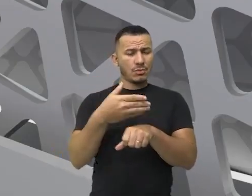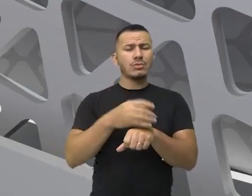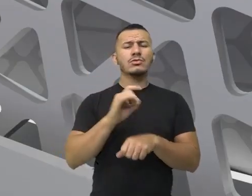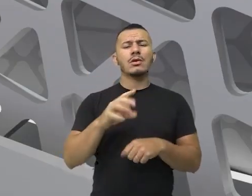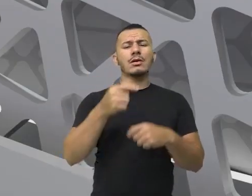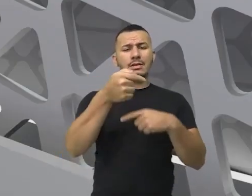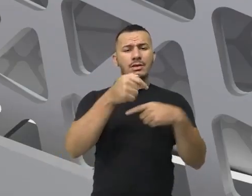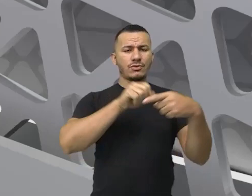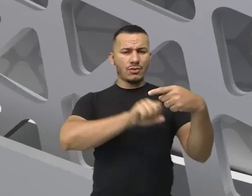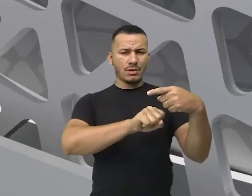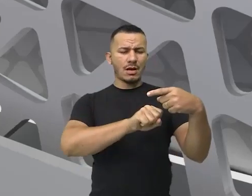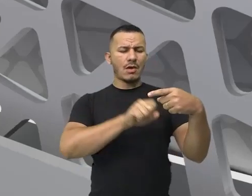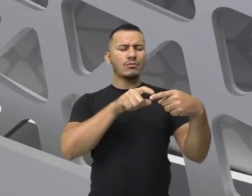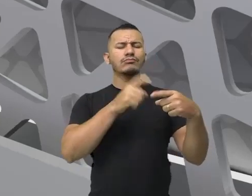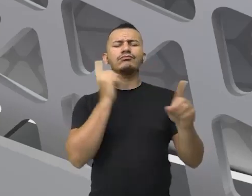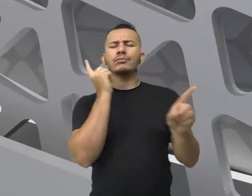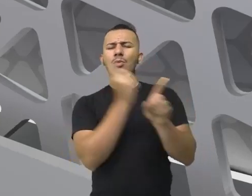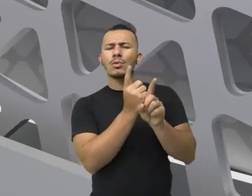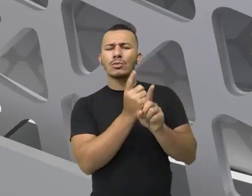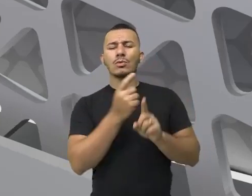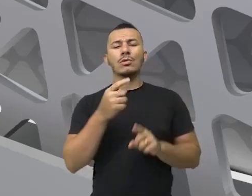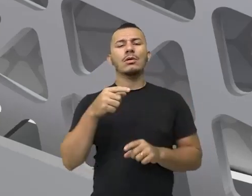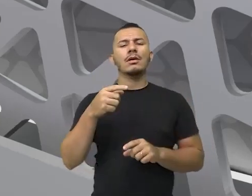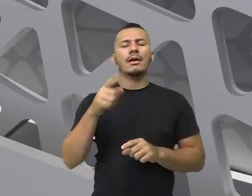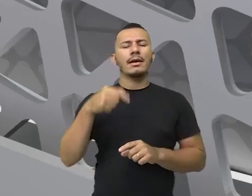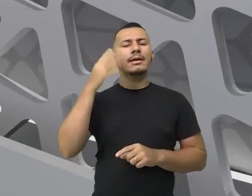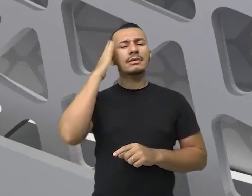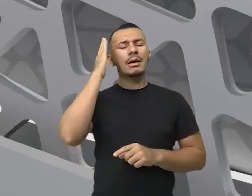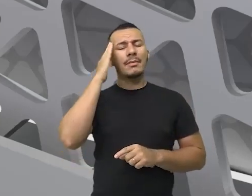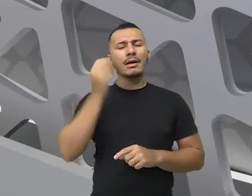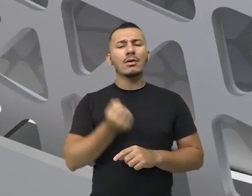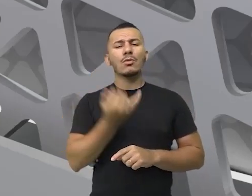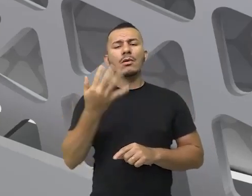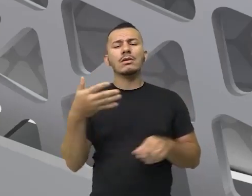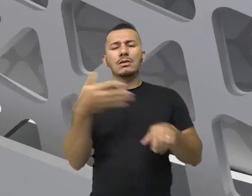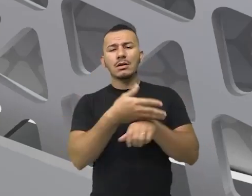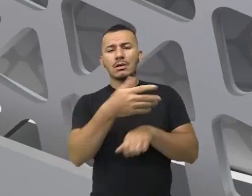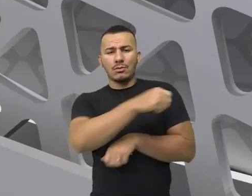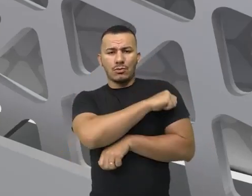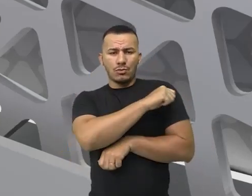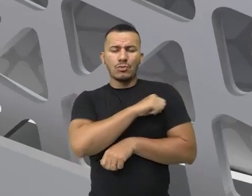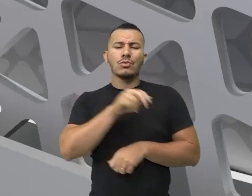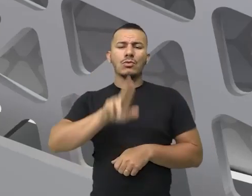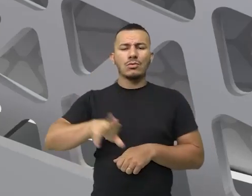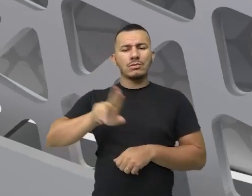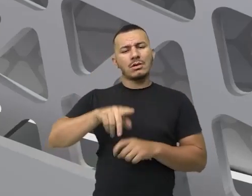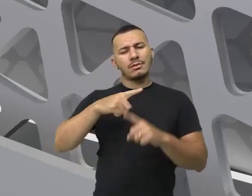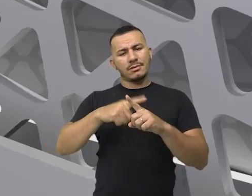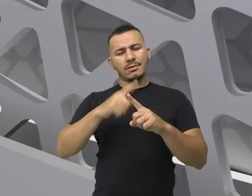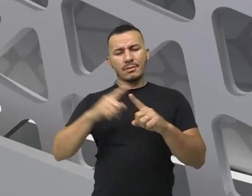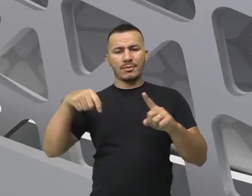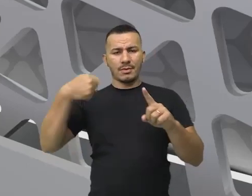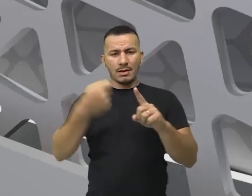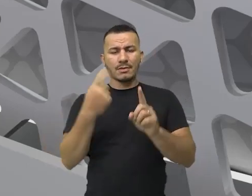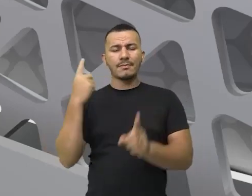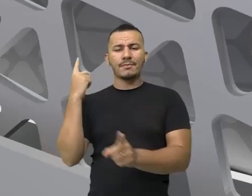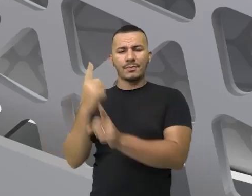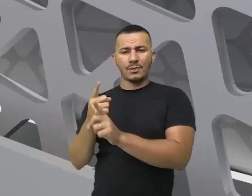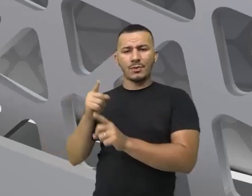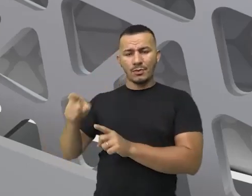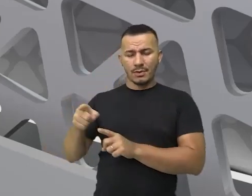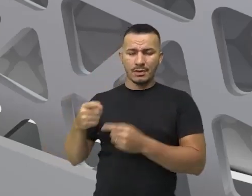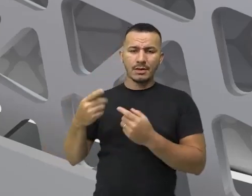E a gente calculou 7/8 de 40. A gente aplicou a multiplicação para poder determinar o valor. E aí nós chegamos então